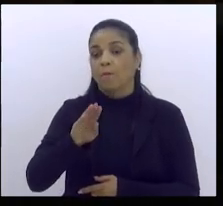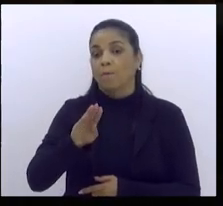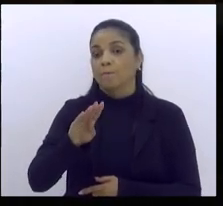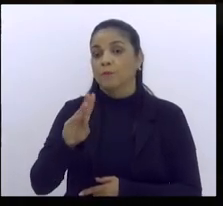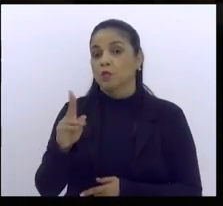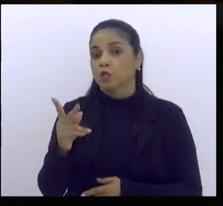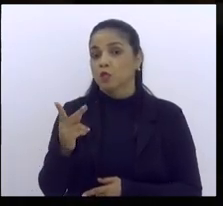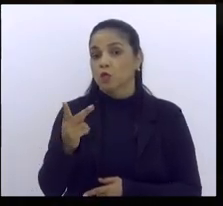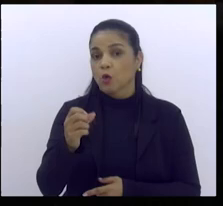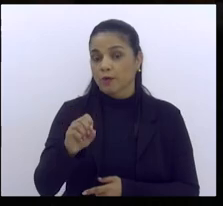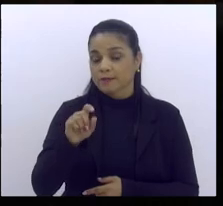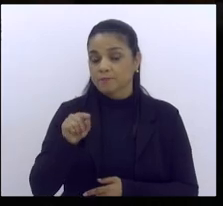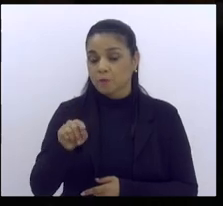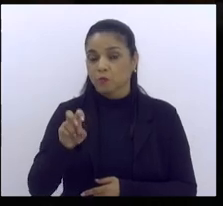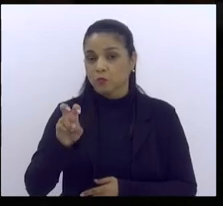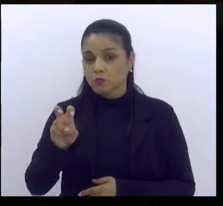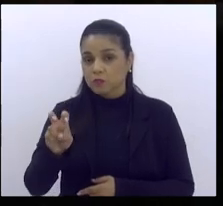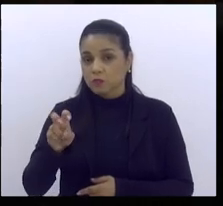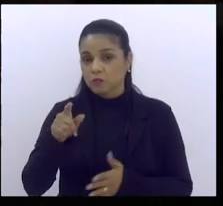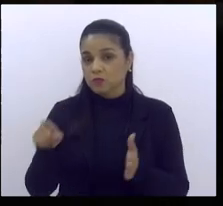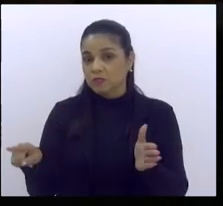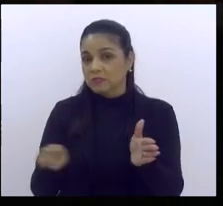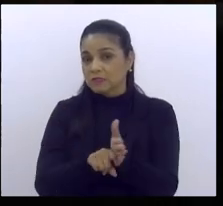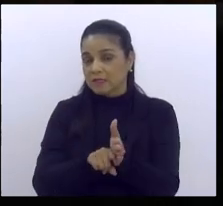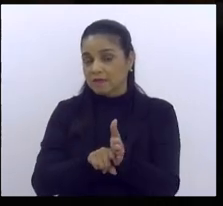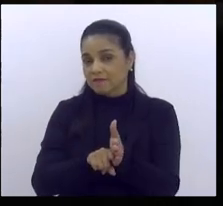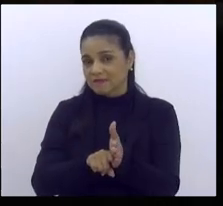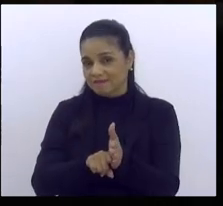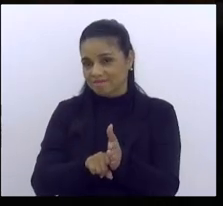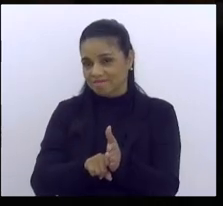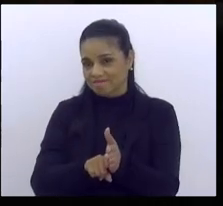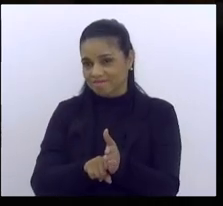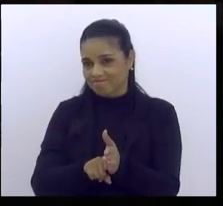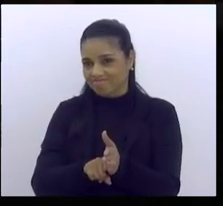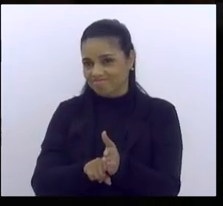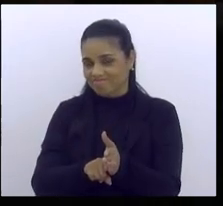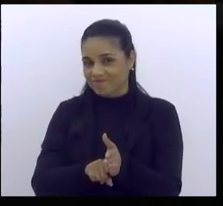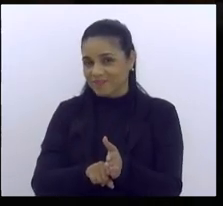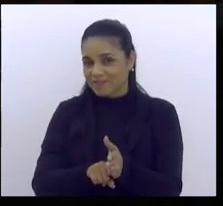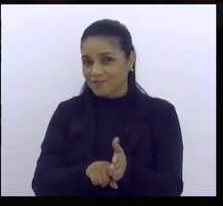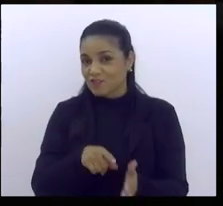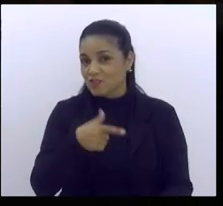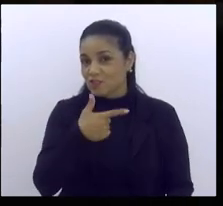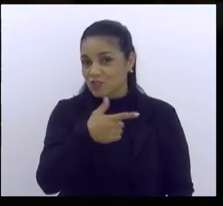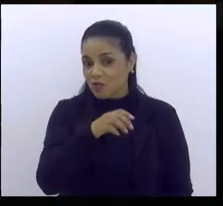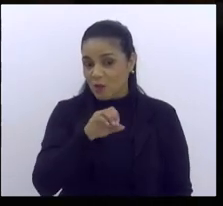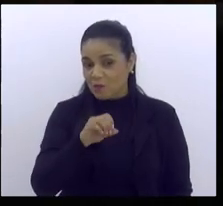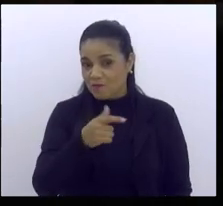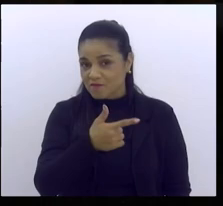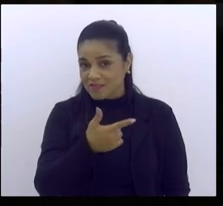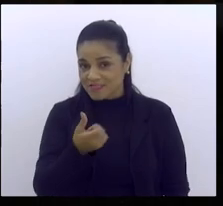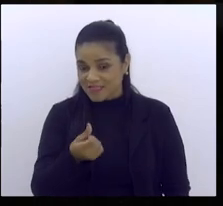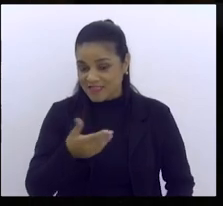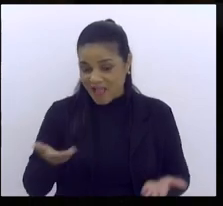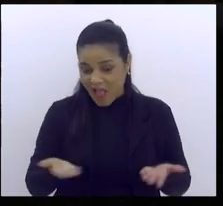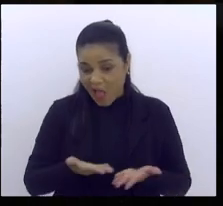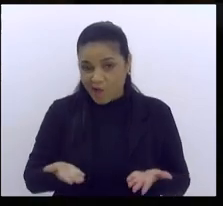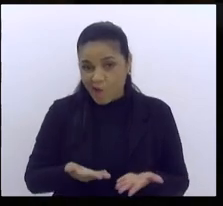déficit. O déficit de 2026 vai acontecer agora